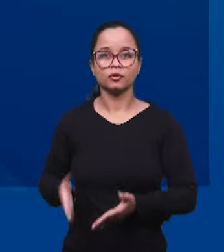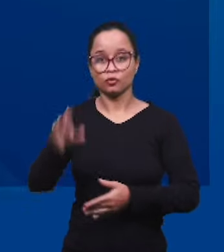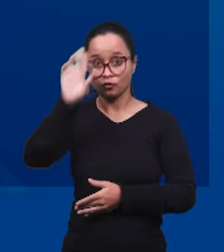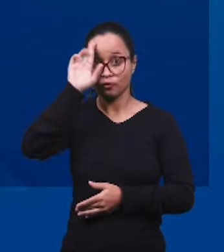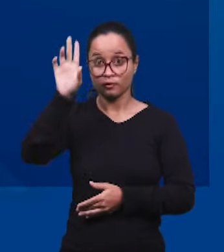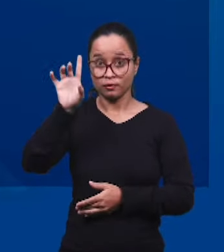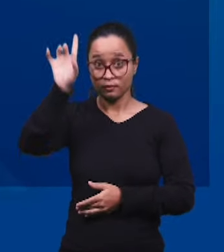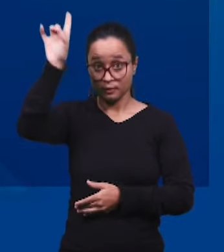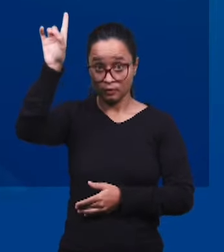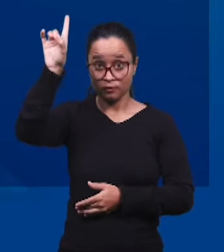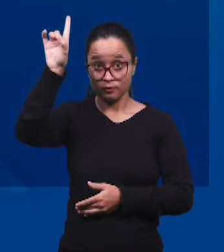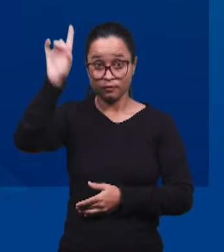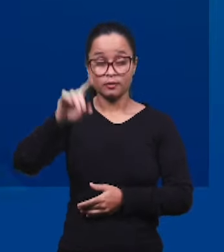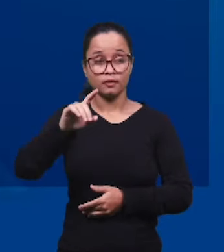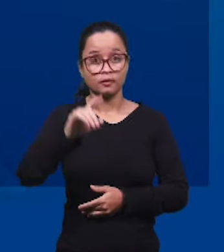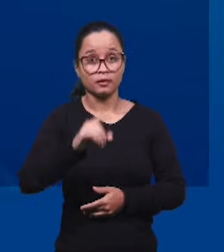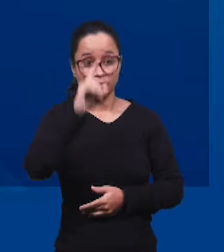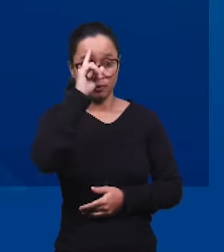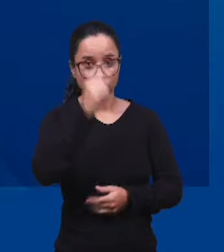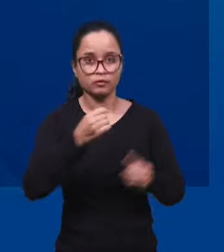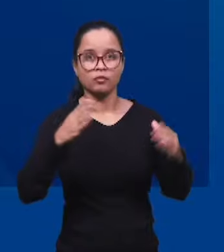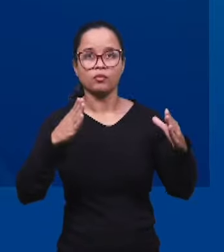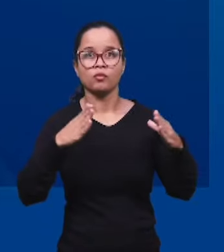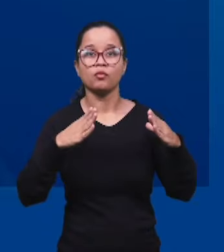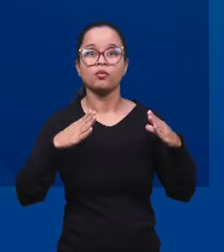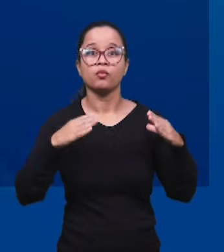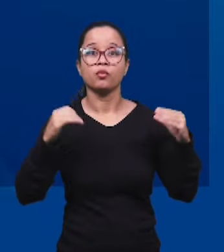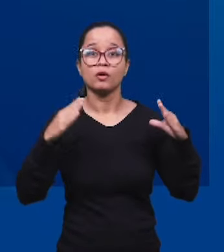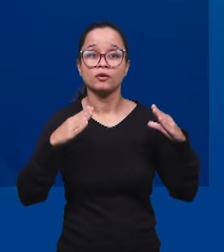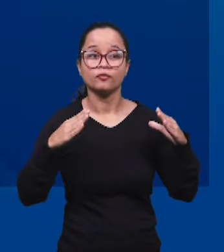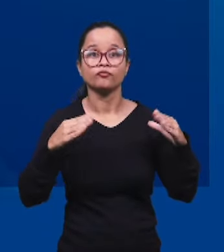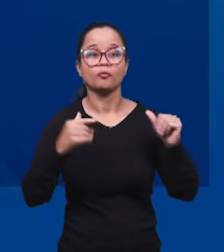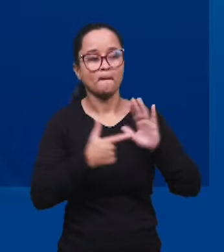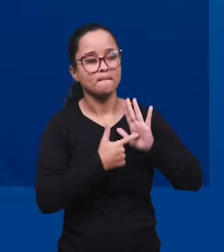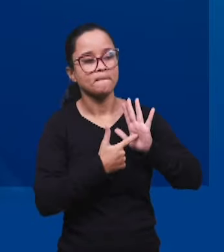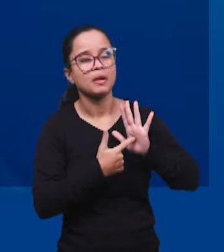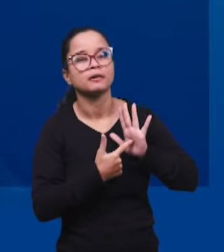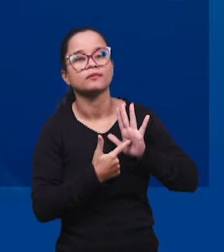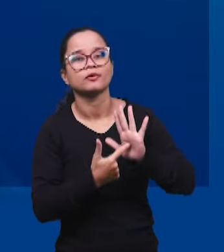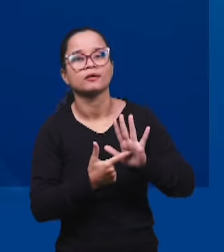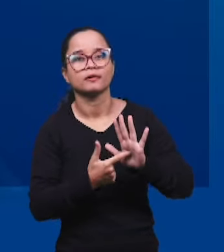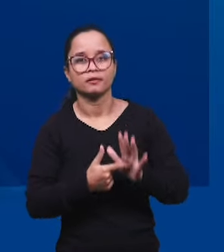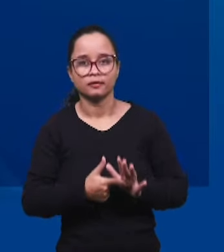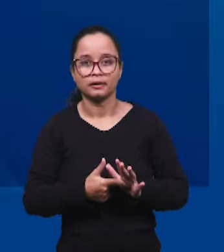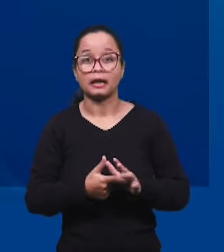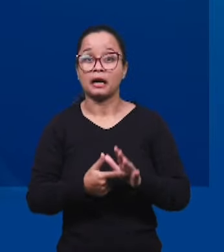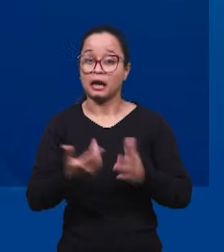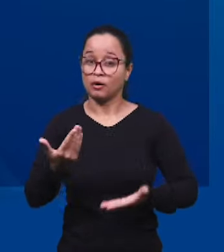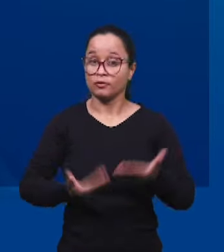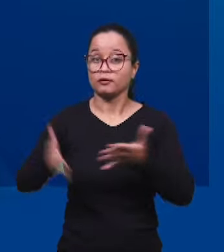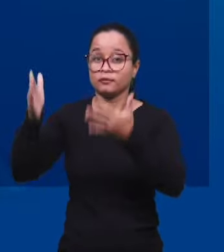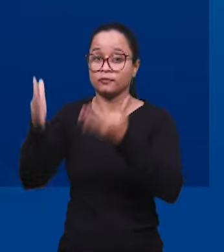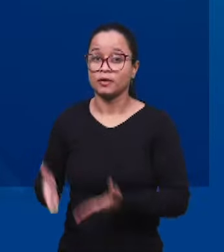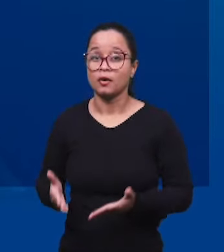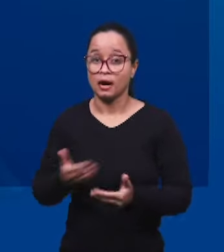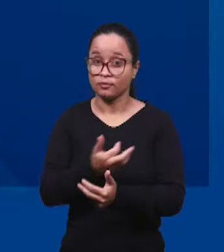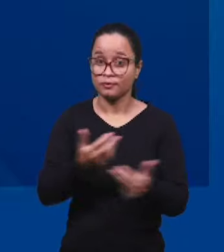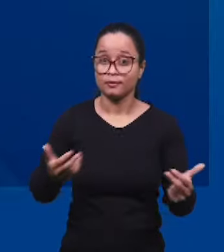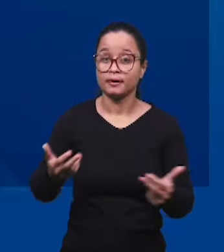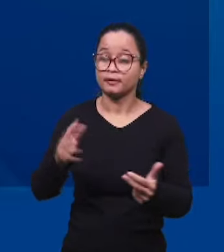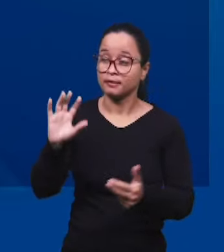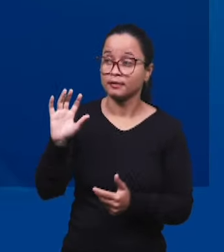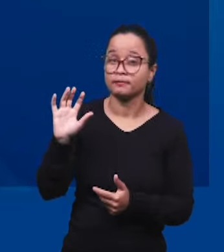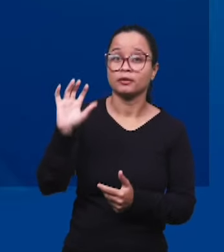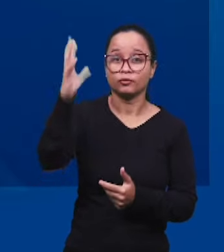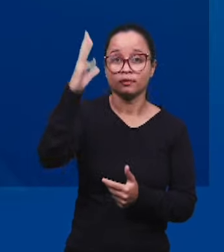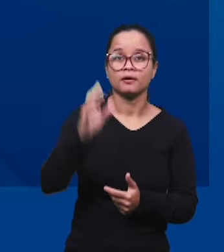santos profetas, enviou o seu anjo para mostrar aos seus servos as coisas que em breve hão de acontecer. E